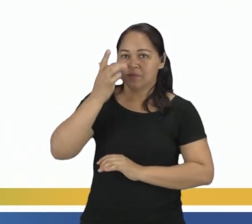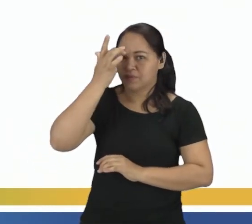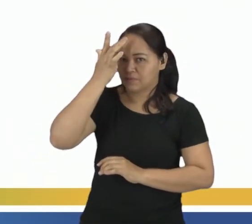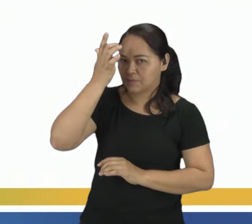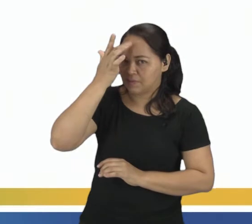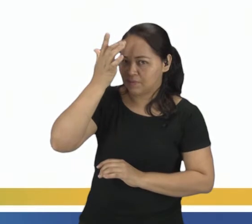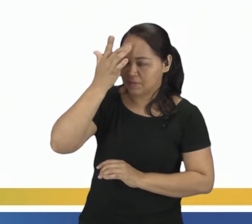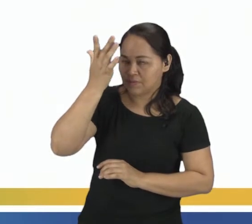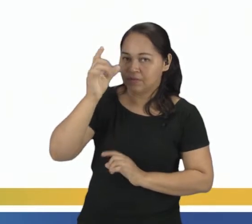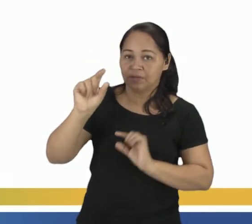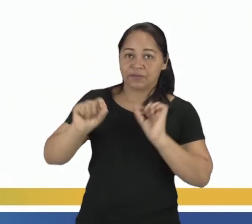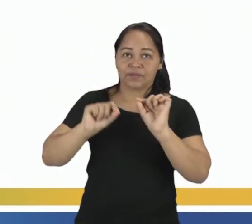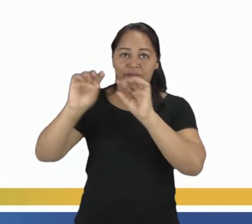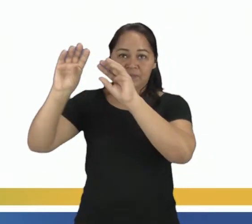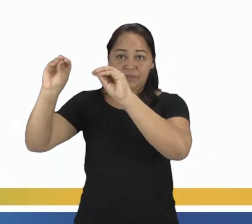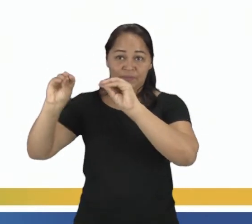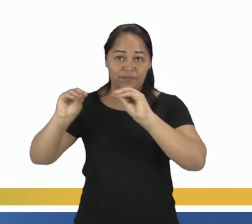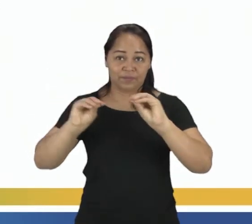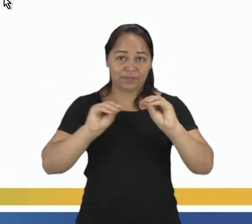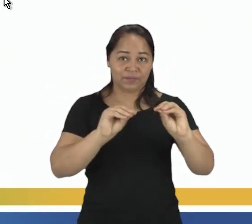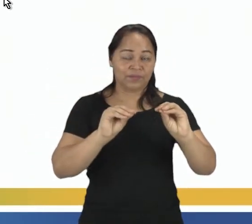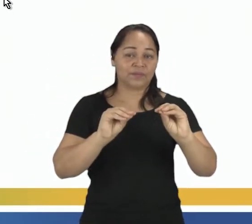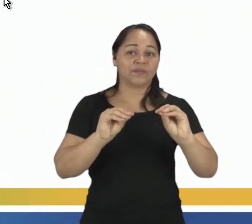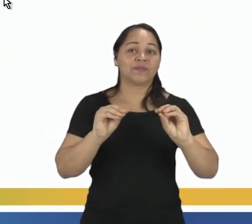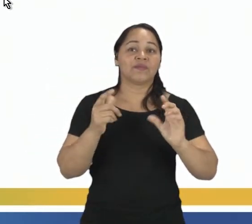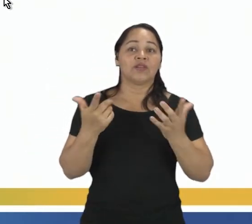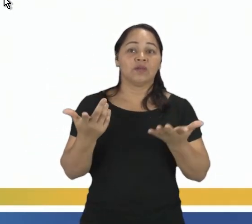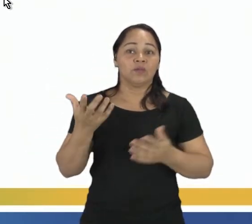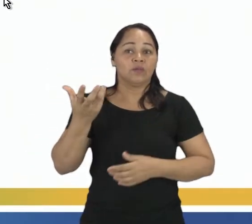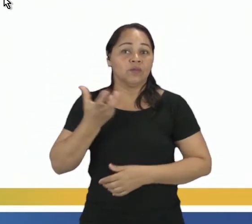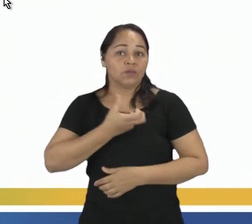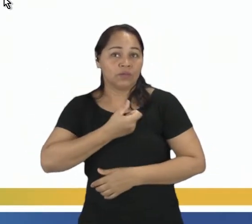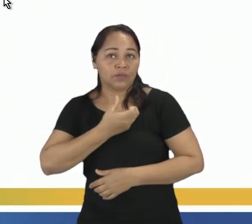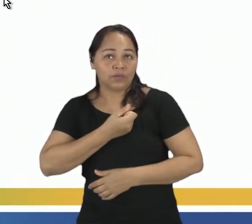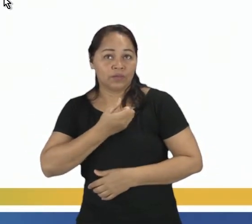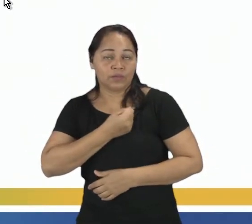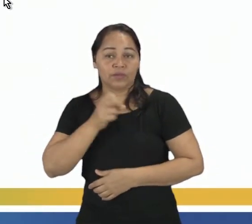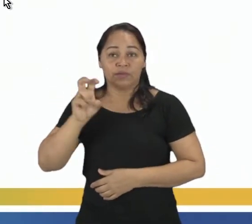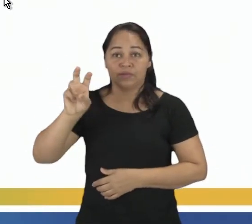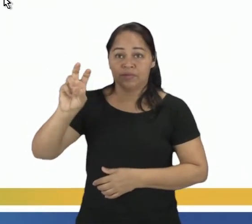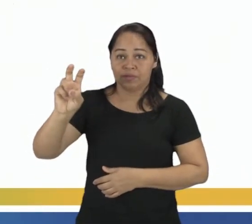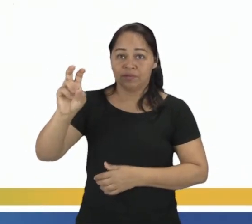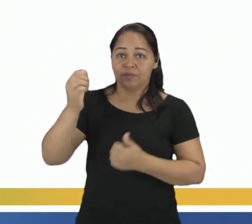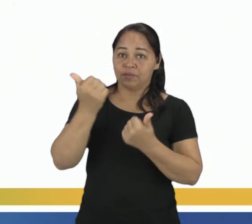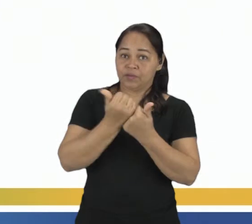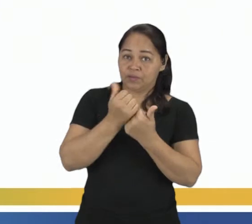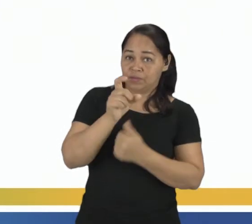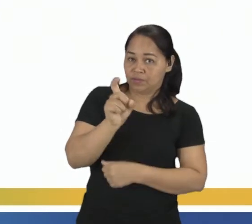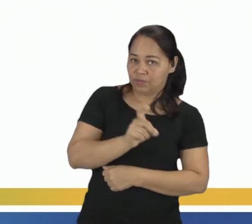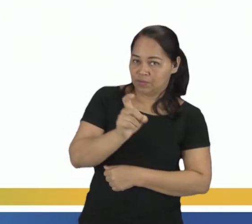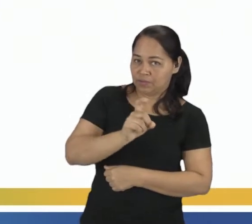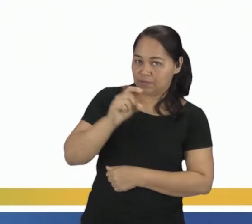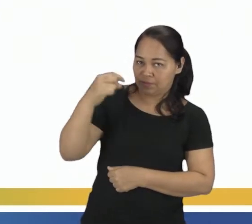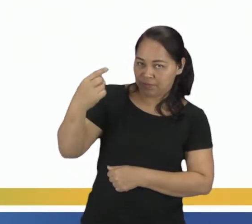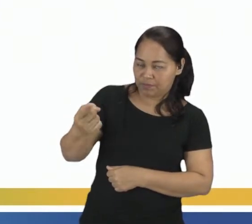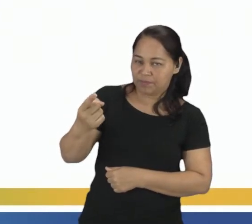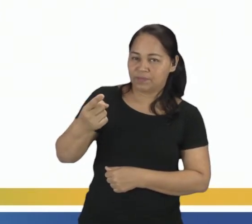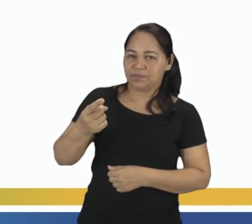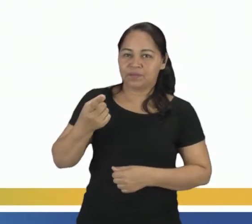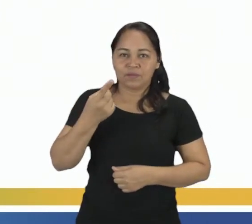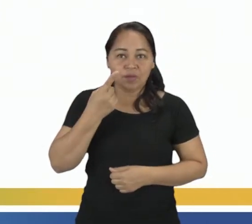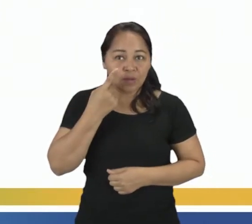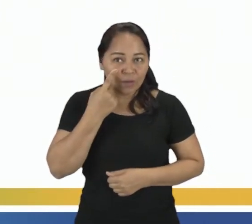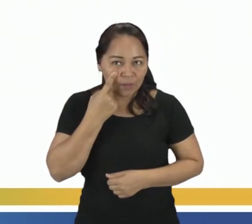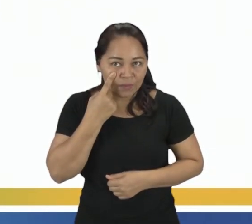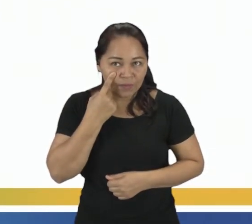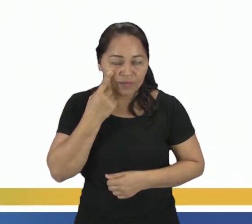pegar justamente o valor do x do vértice e substituir no lugar do x lá da função. Então,